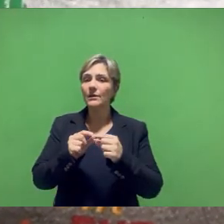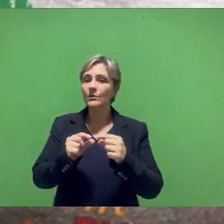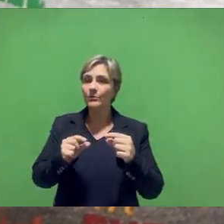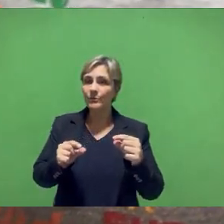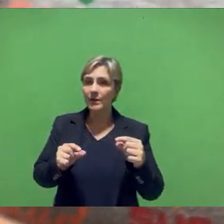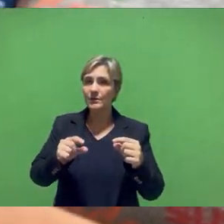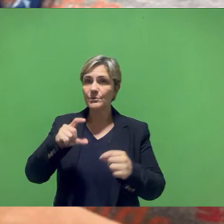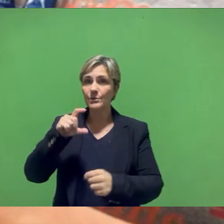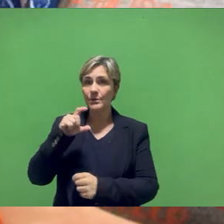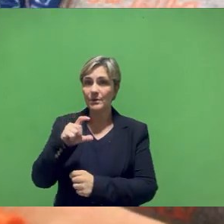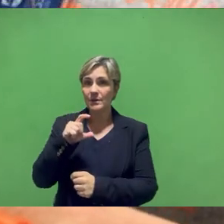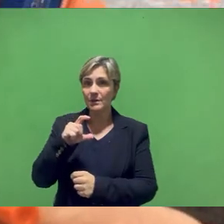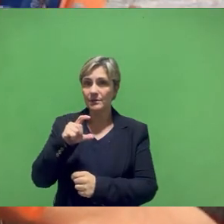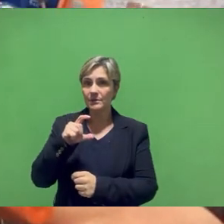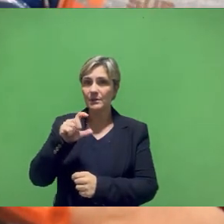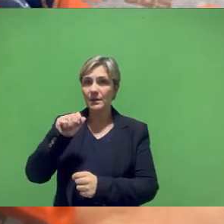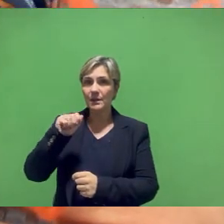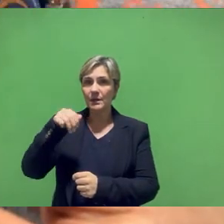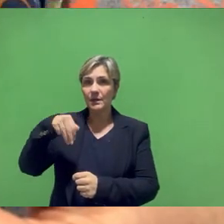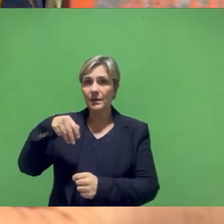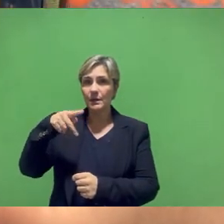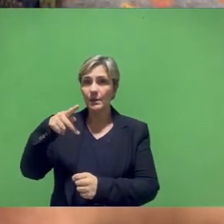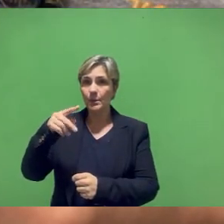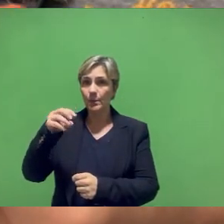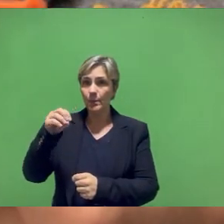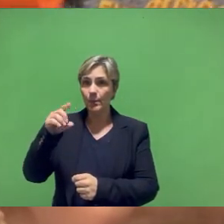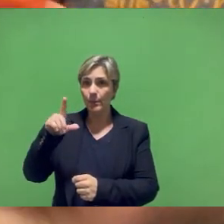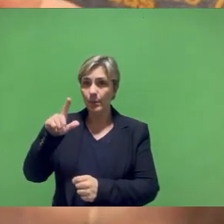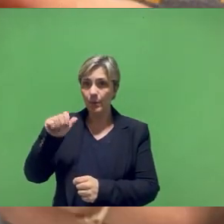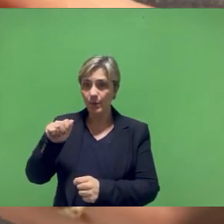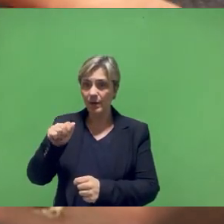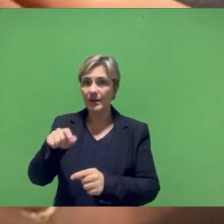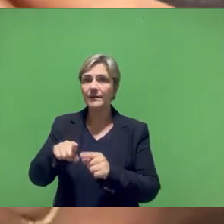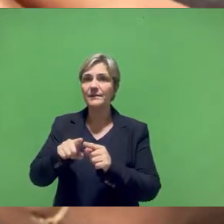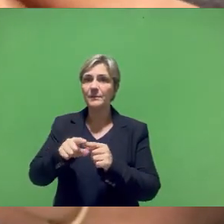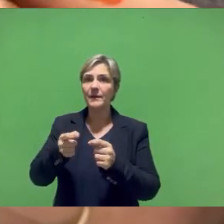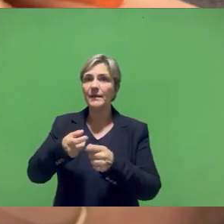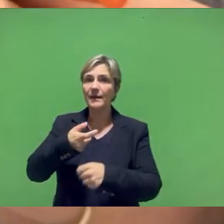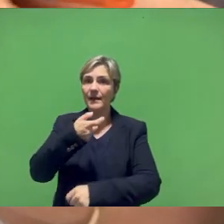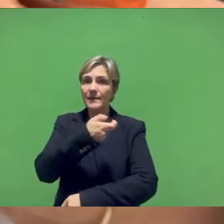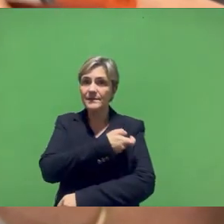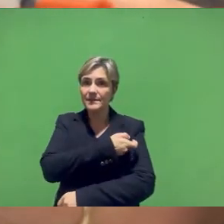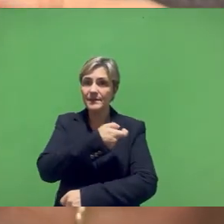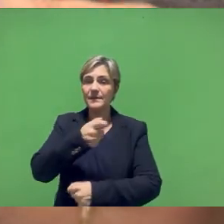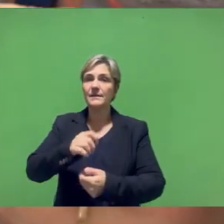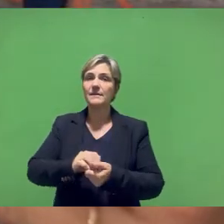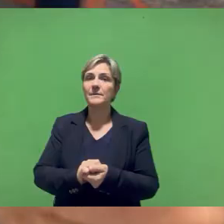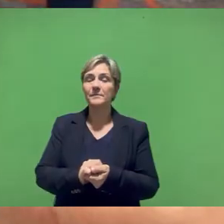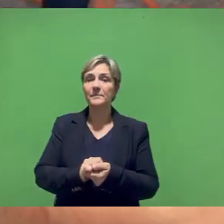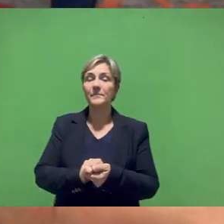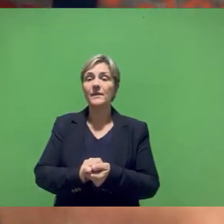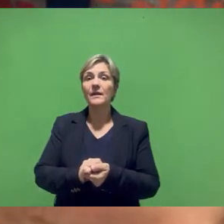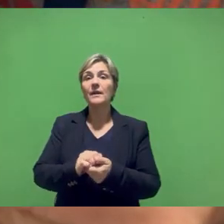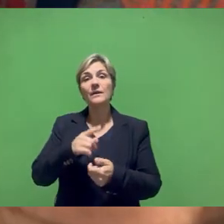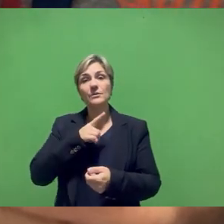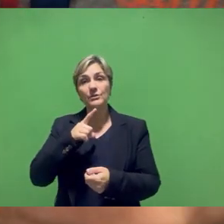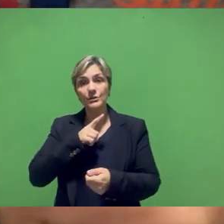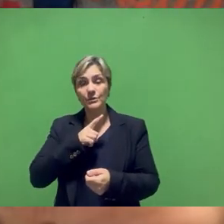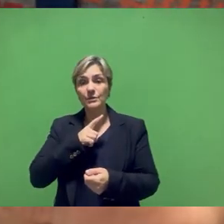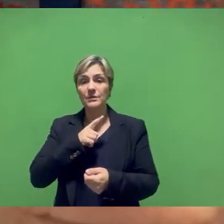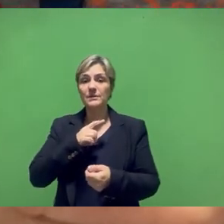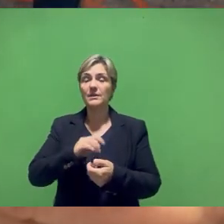frasco, ampola de insulina e a seringa. Tá? A gente